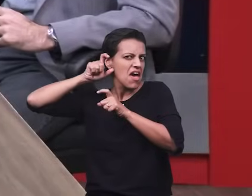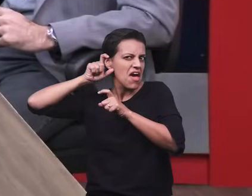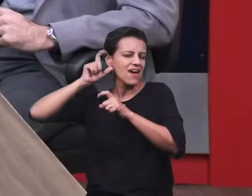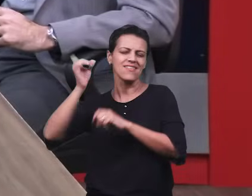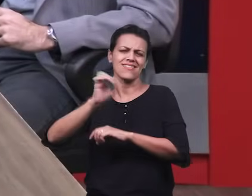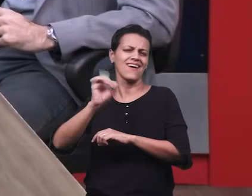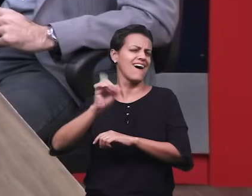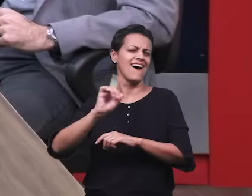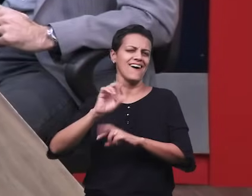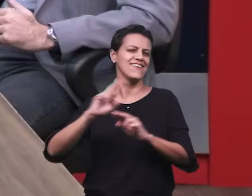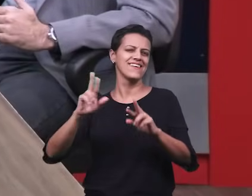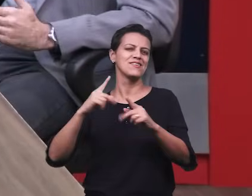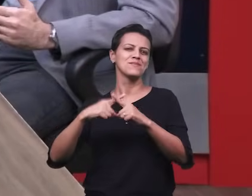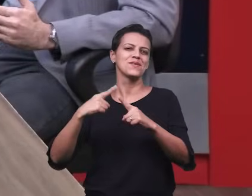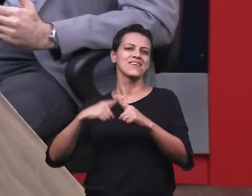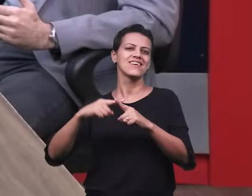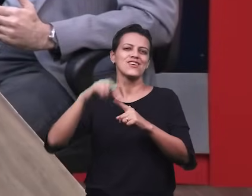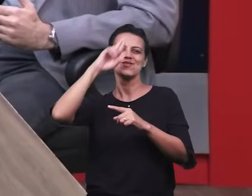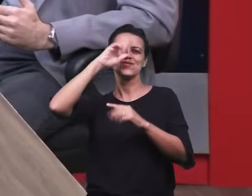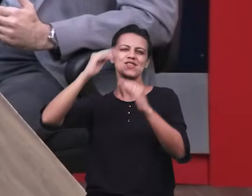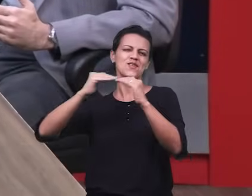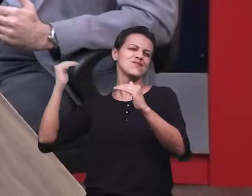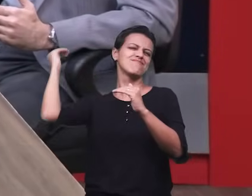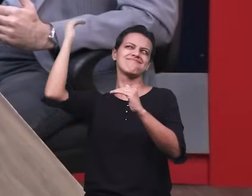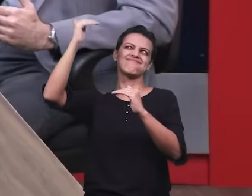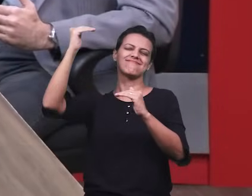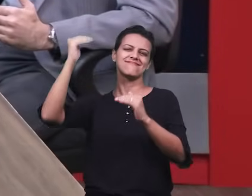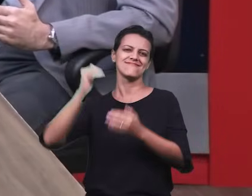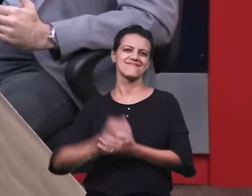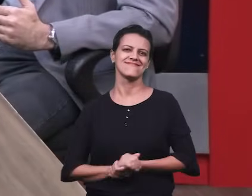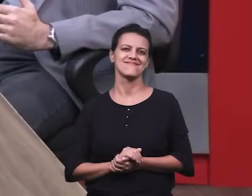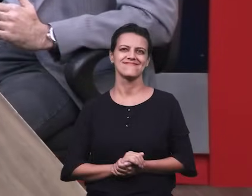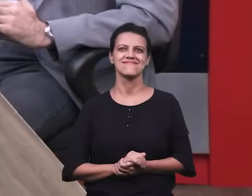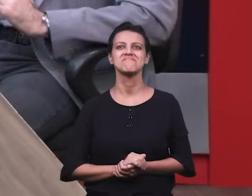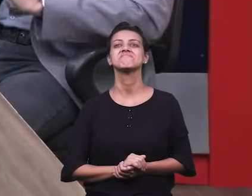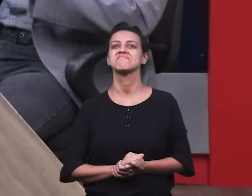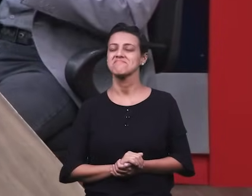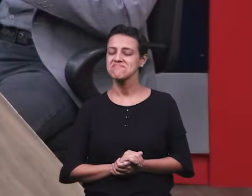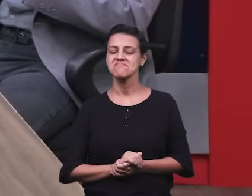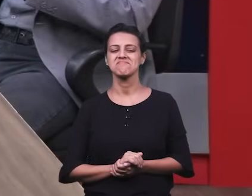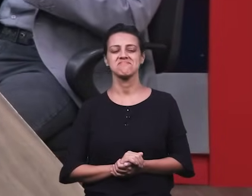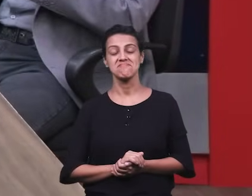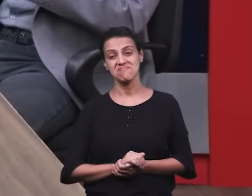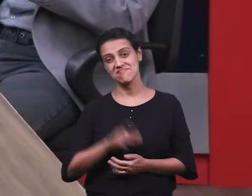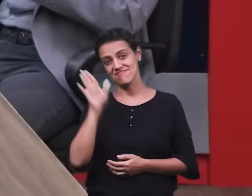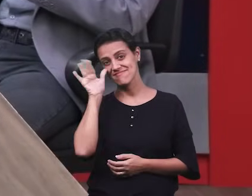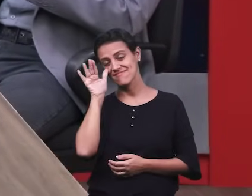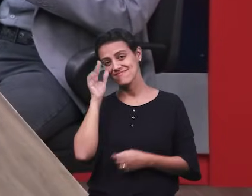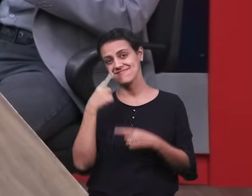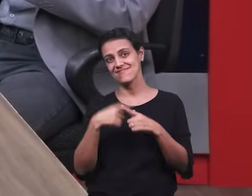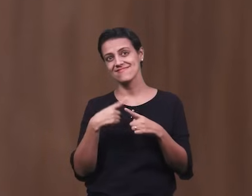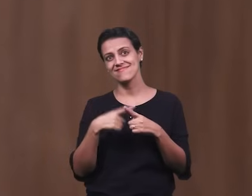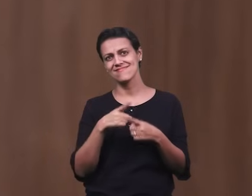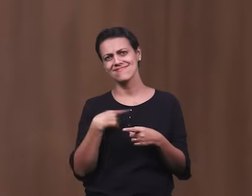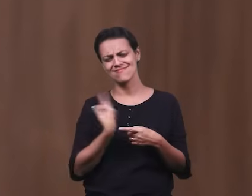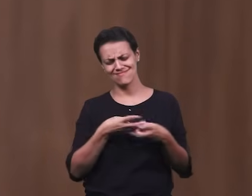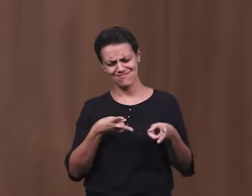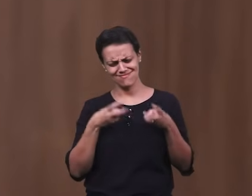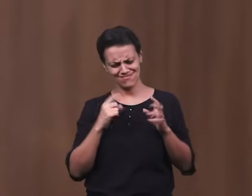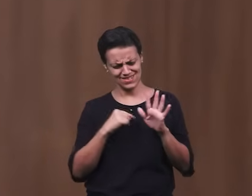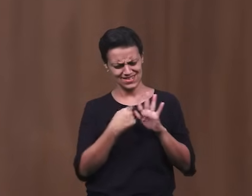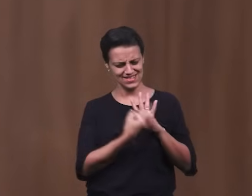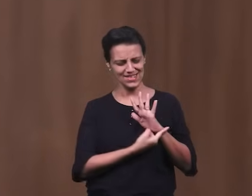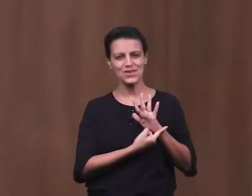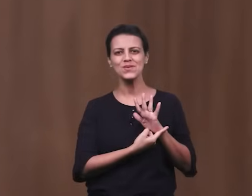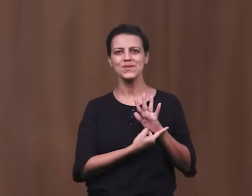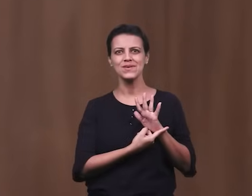É extraordinário, né? Então, isso é muito interessante, porque nós vamos observar isso praticamente em todos os órgãos dos sentidos.